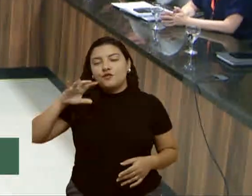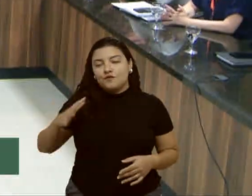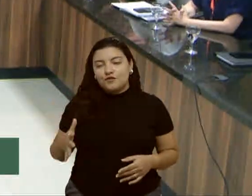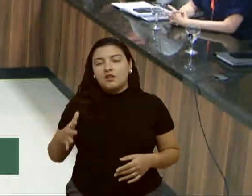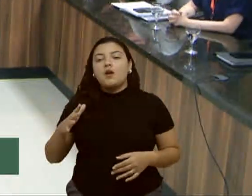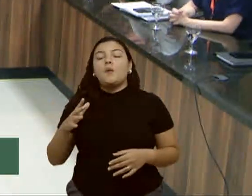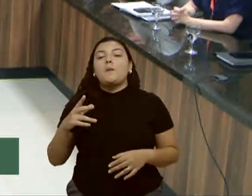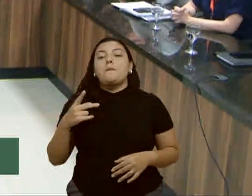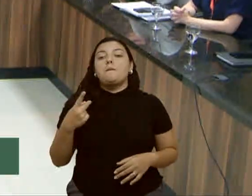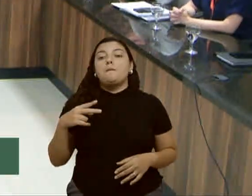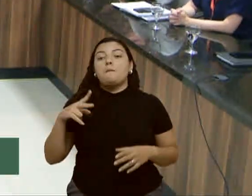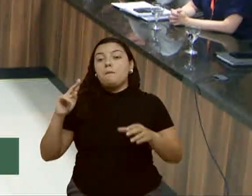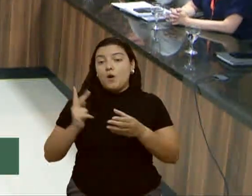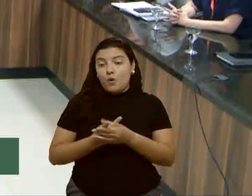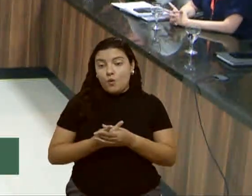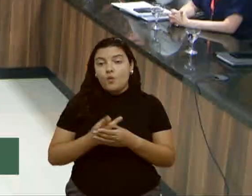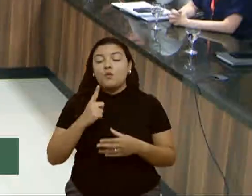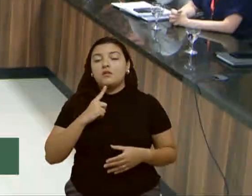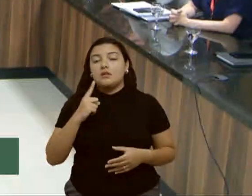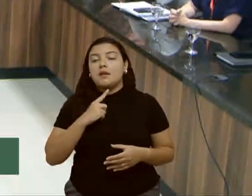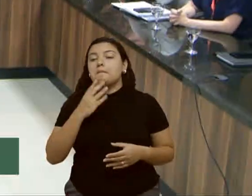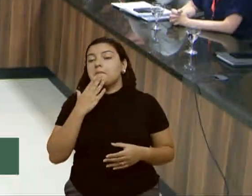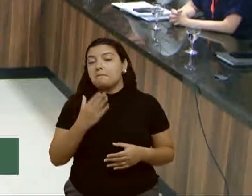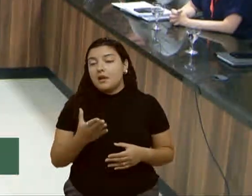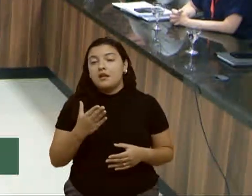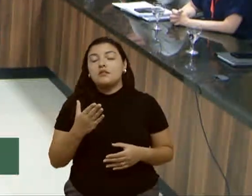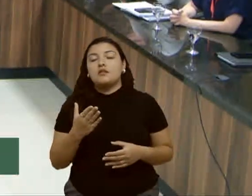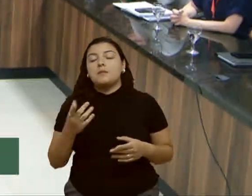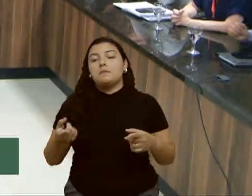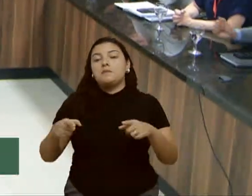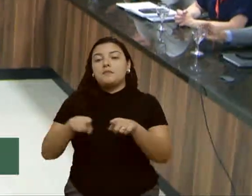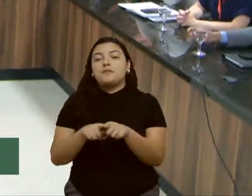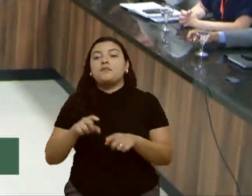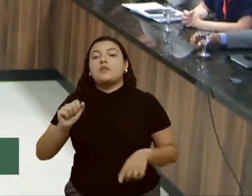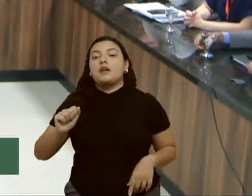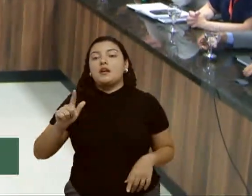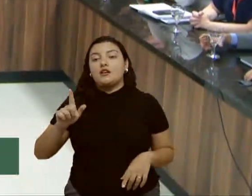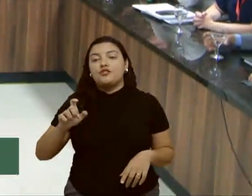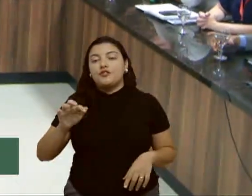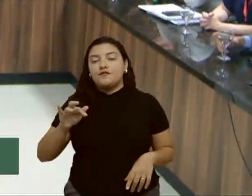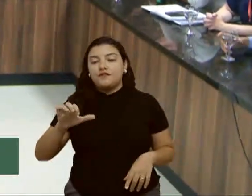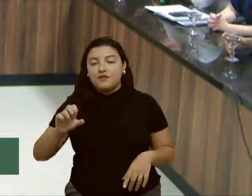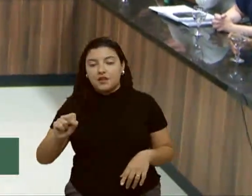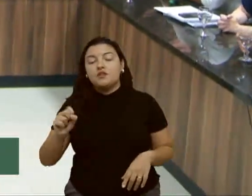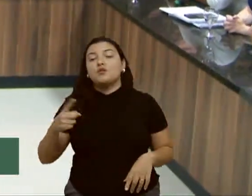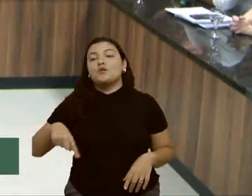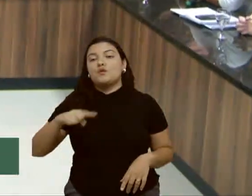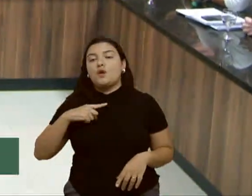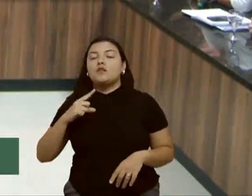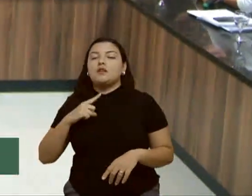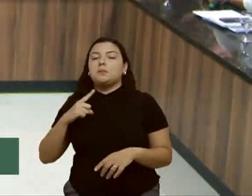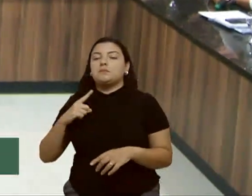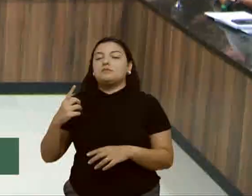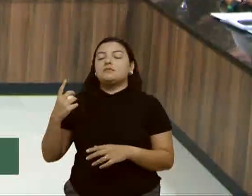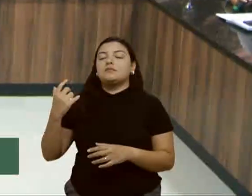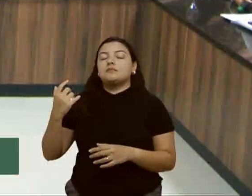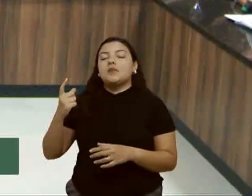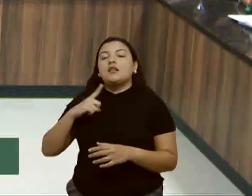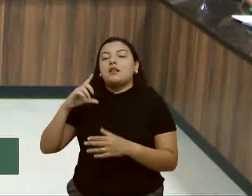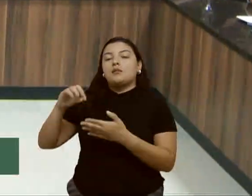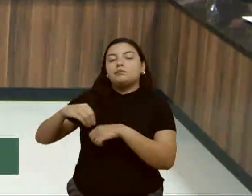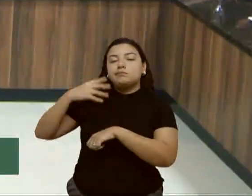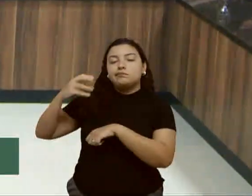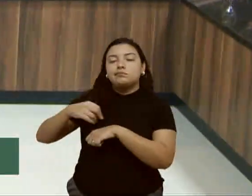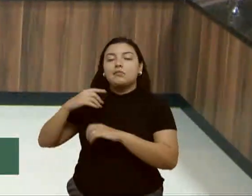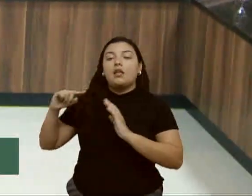geralmente o PROCON, ele faz uma solicitação, né, uma parceria com a GFIS, e a gente tanto recebe denúncia, como os próprios canais oficiais